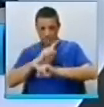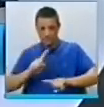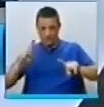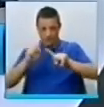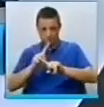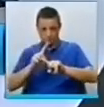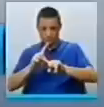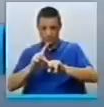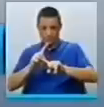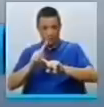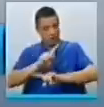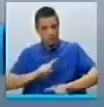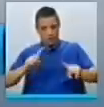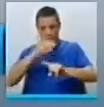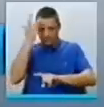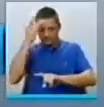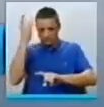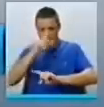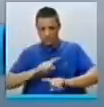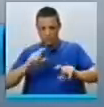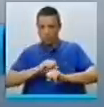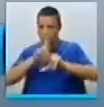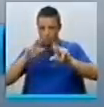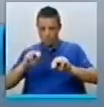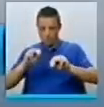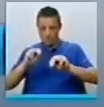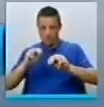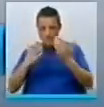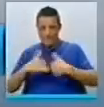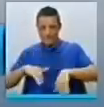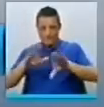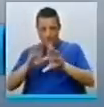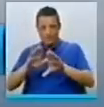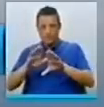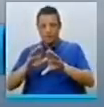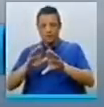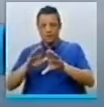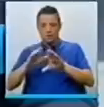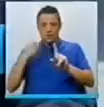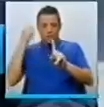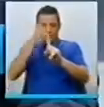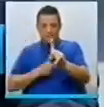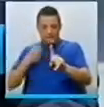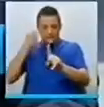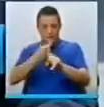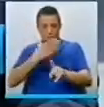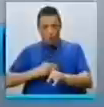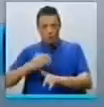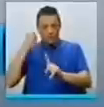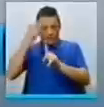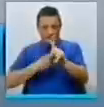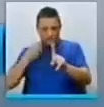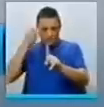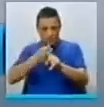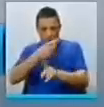não foi fácil ninguém ia dizer que era fácil nunca ninguém disse que seria fácil mas mas já me disseram que não gosta de desafios fáceis não não gosto de desafios fáceis mas